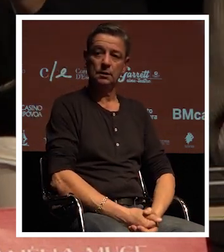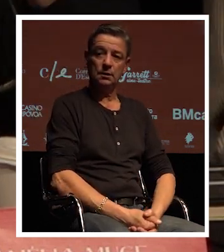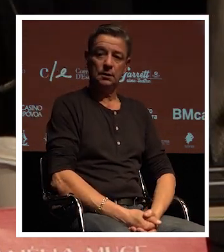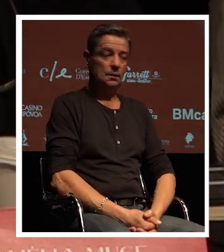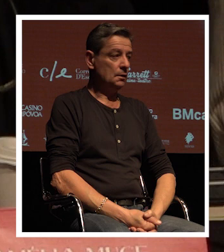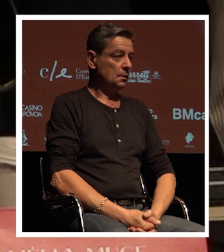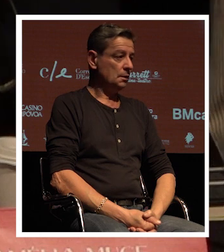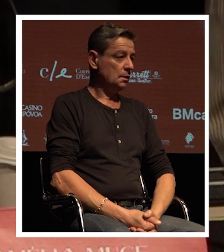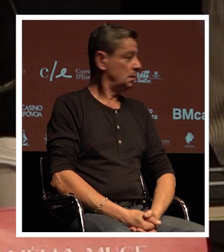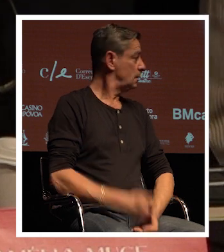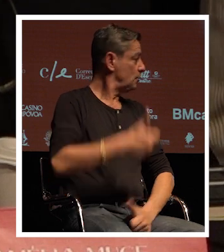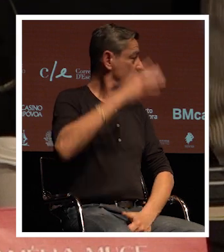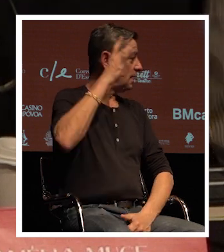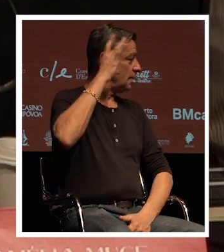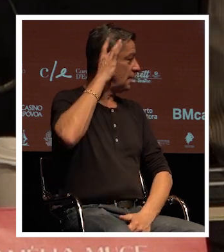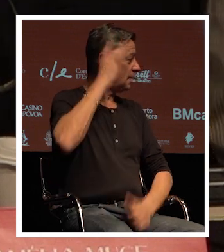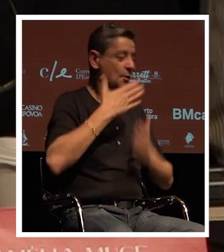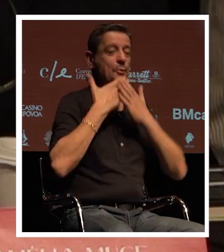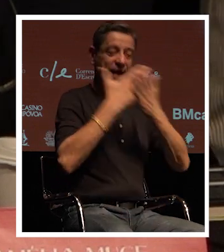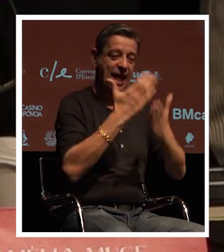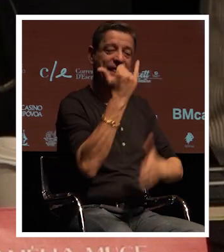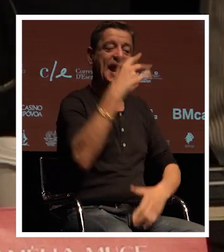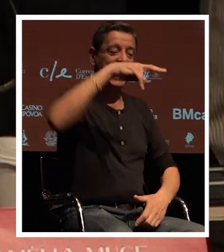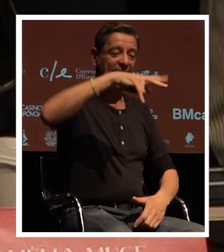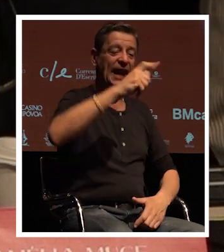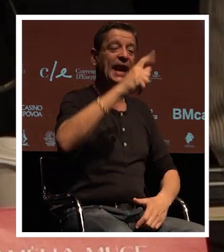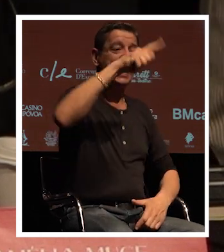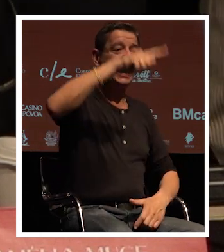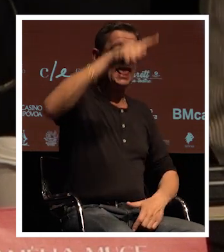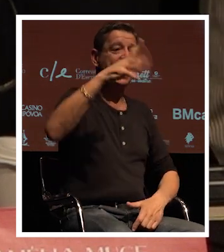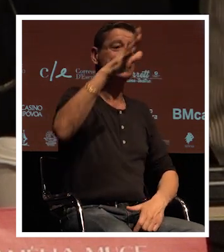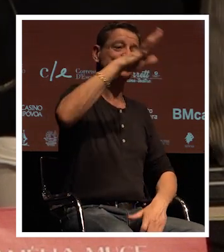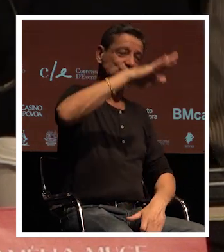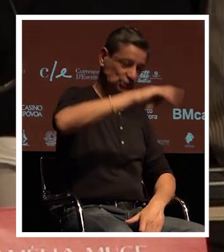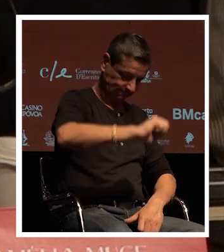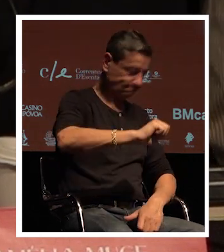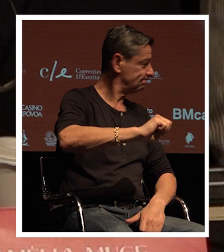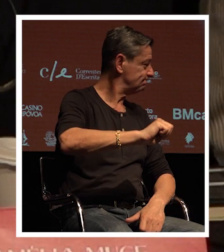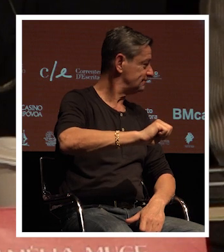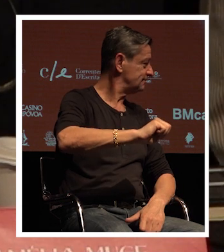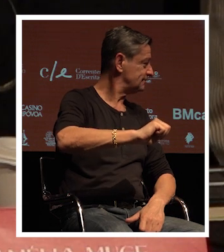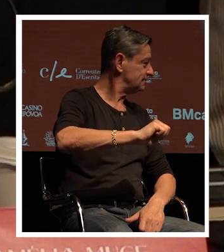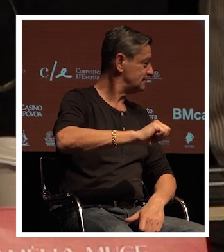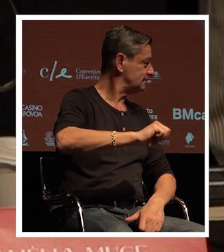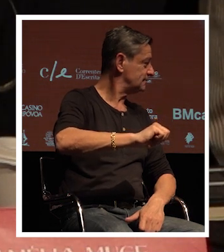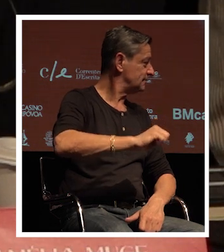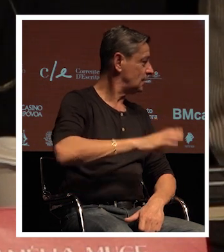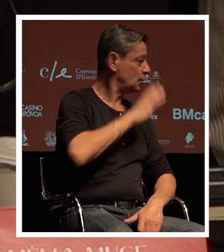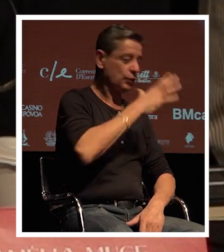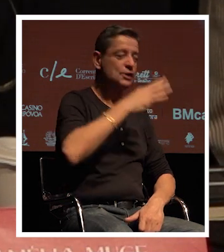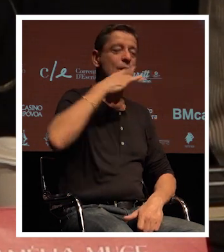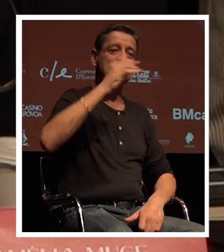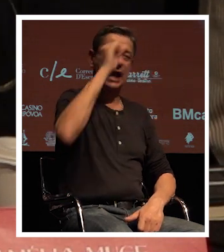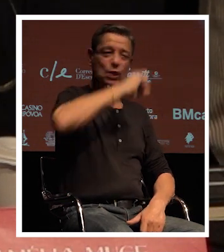Lá Boa tarde obrigada Inês hã Rosário tu dizes que não és